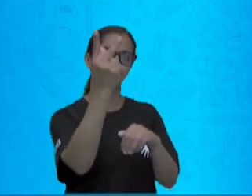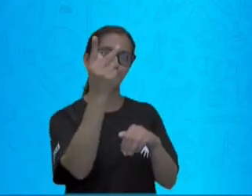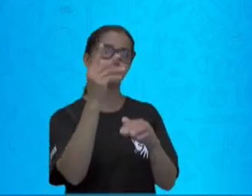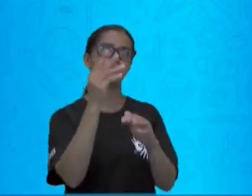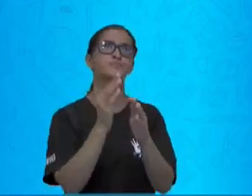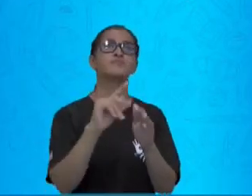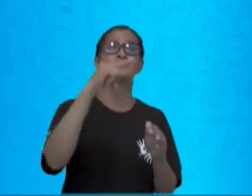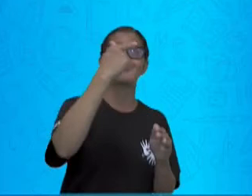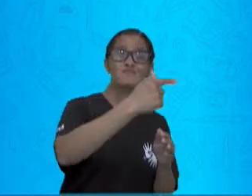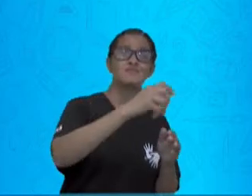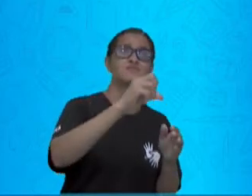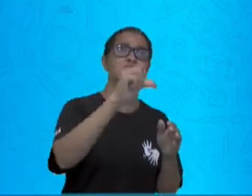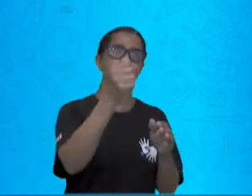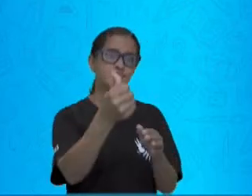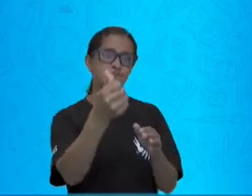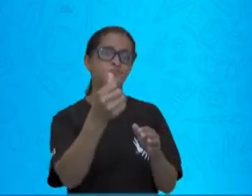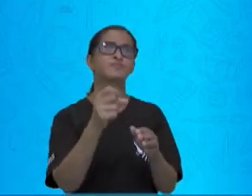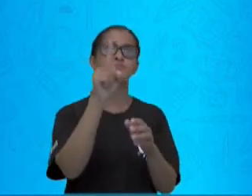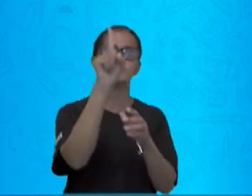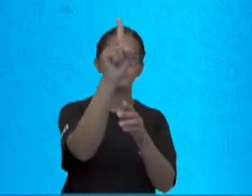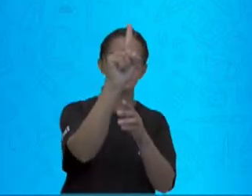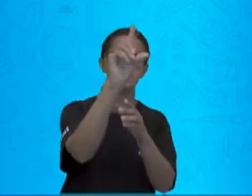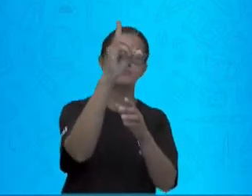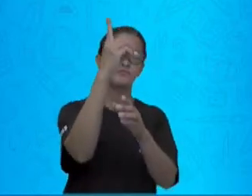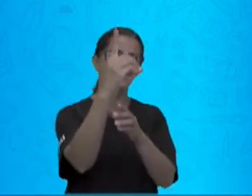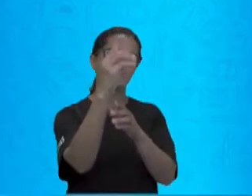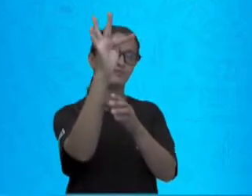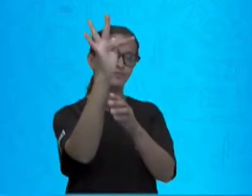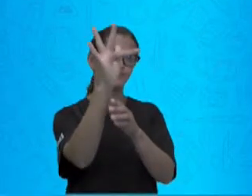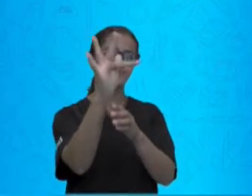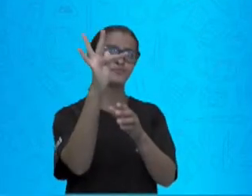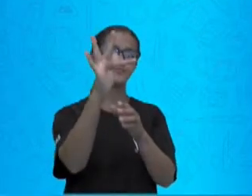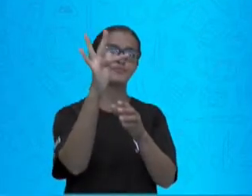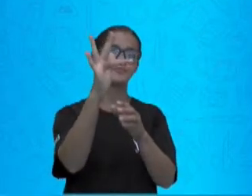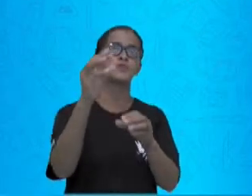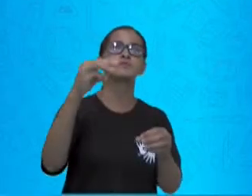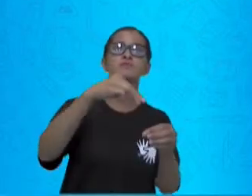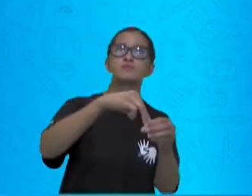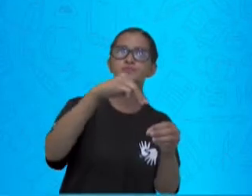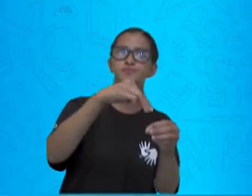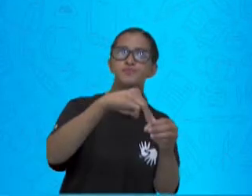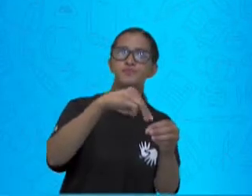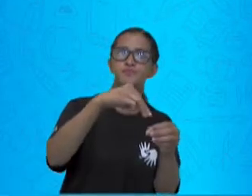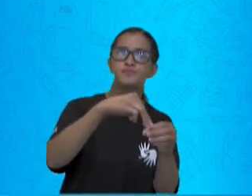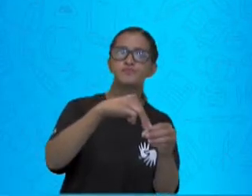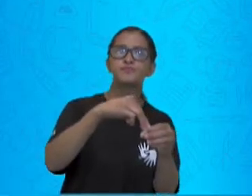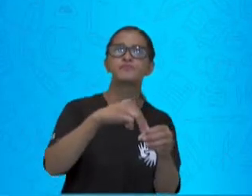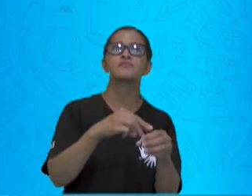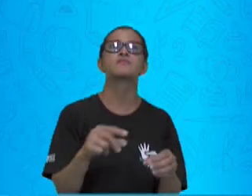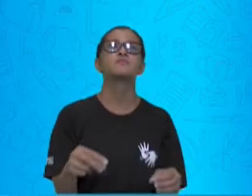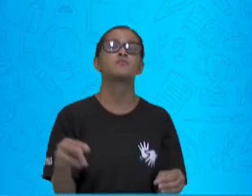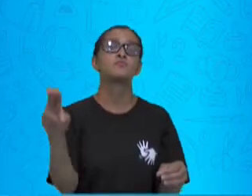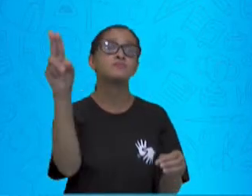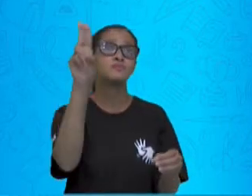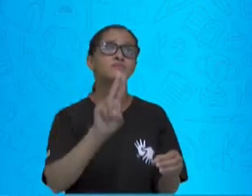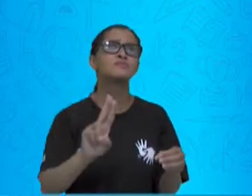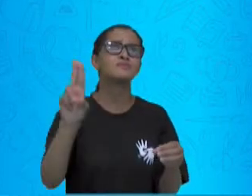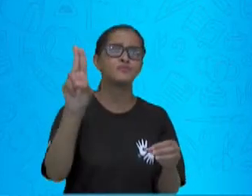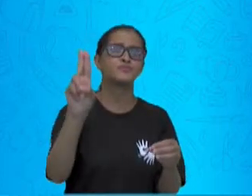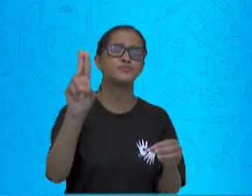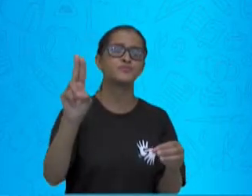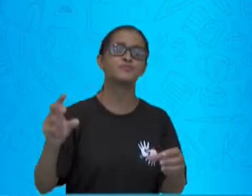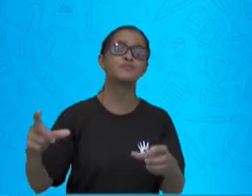incluindo o Distrito Federal, tá bom? Os municípios corresponde às unidades